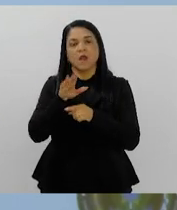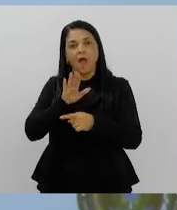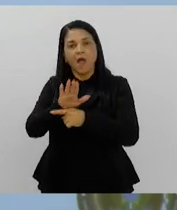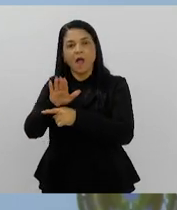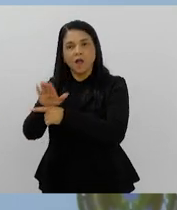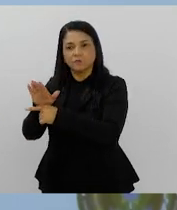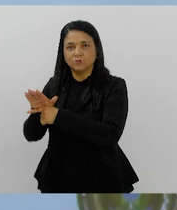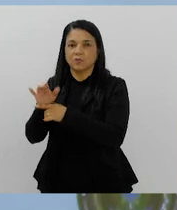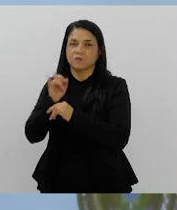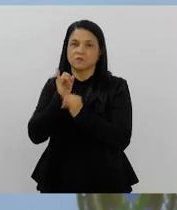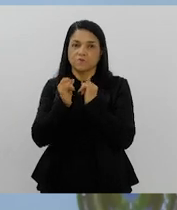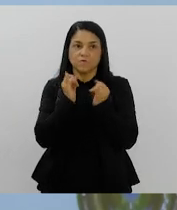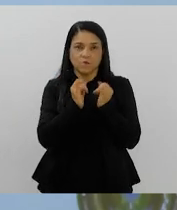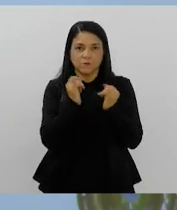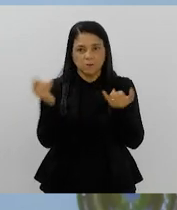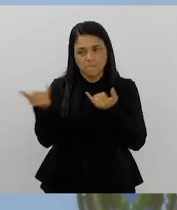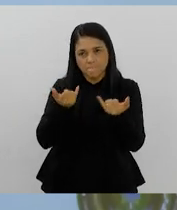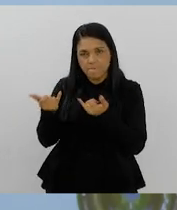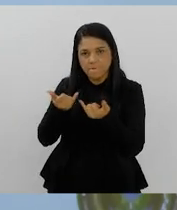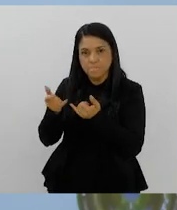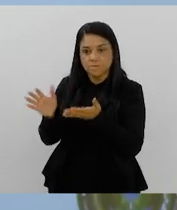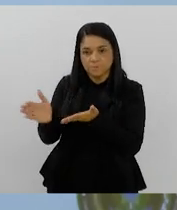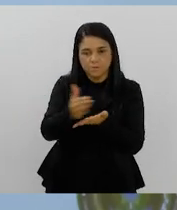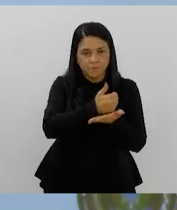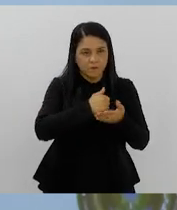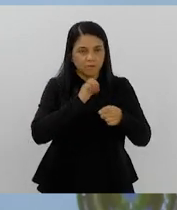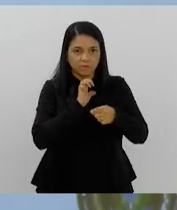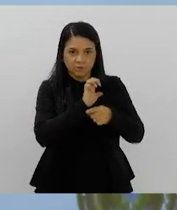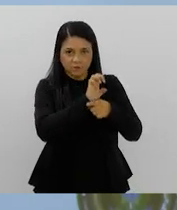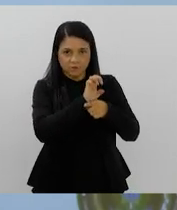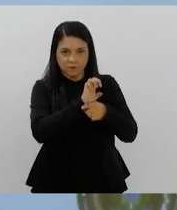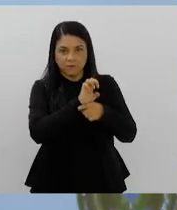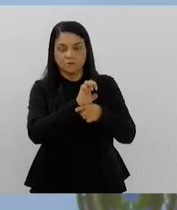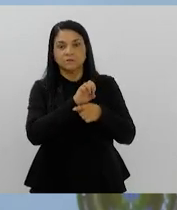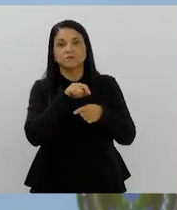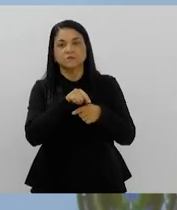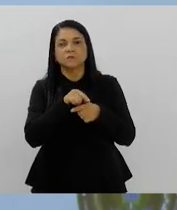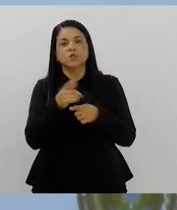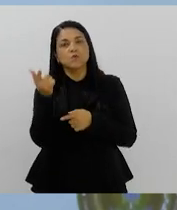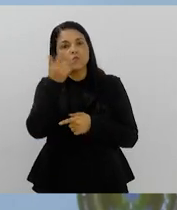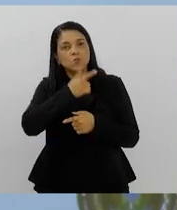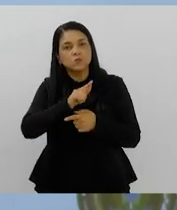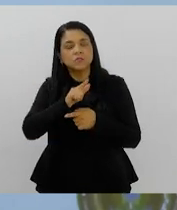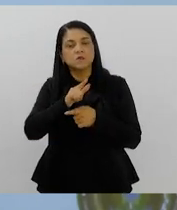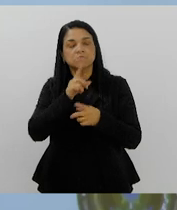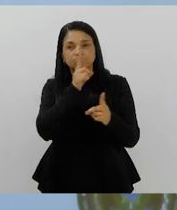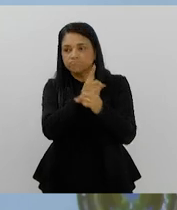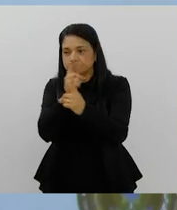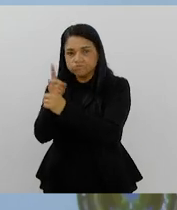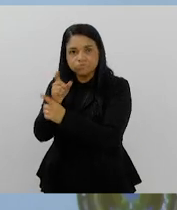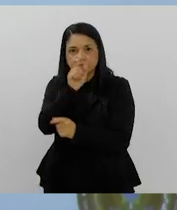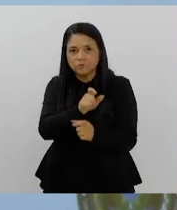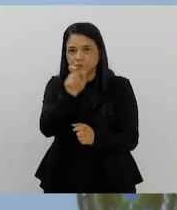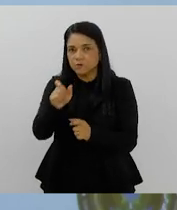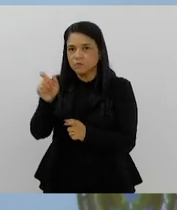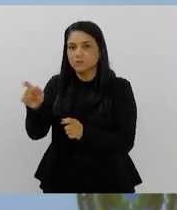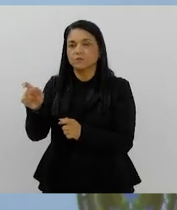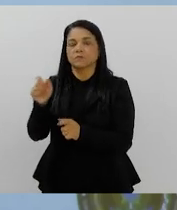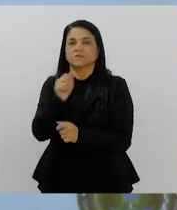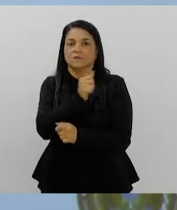as informações para os estados, que a gente consiga identificar esses indivíduos, que a gente